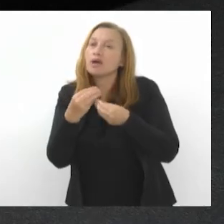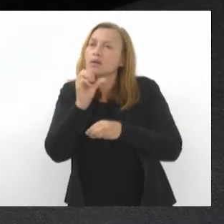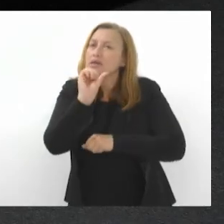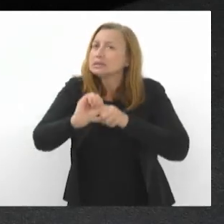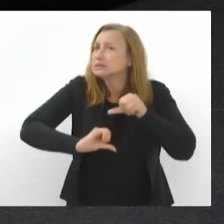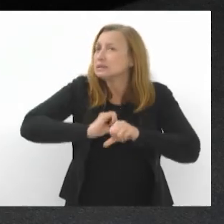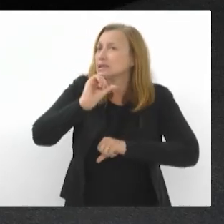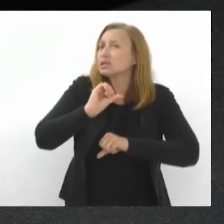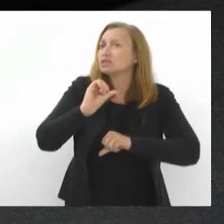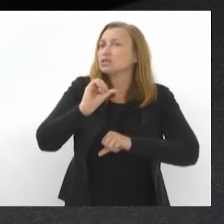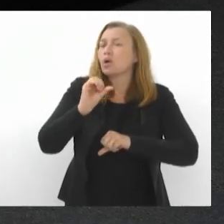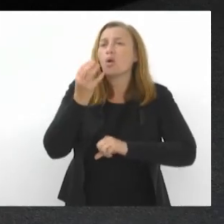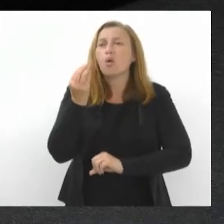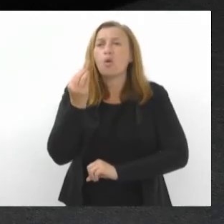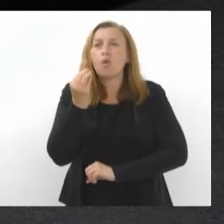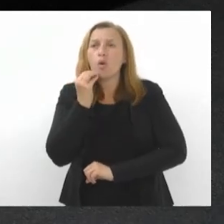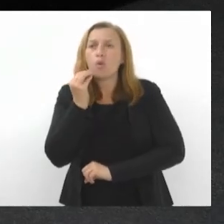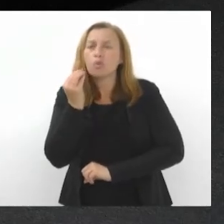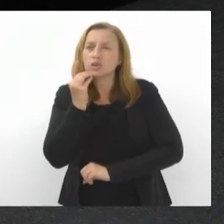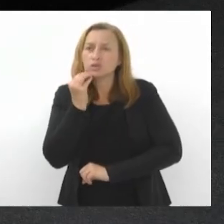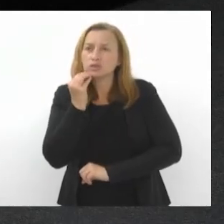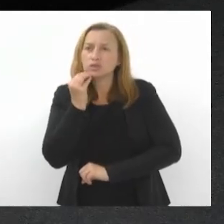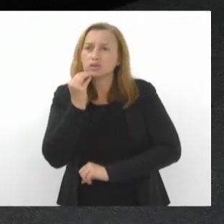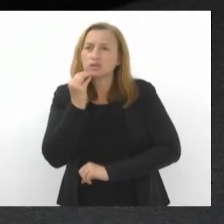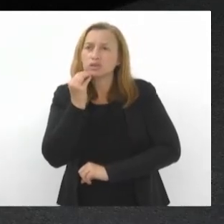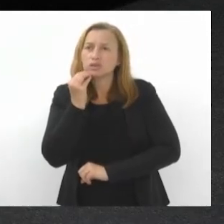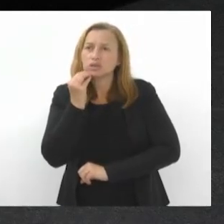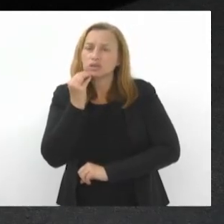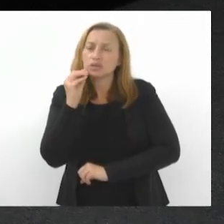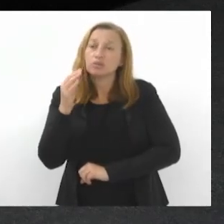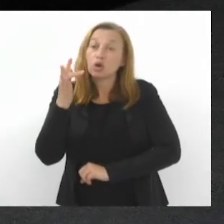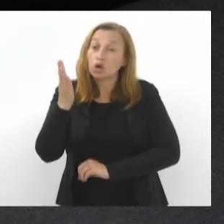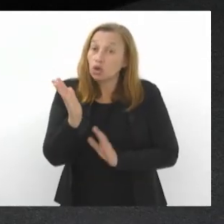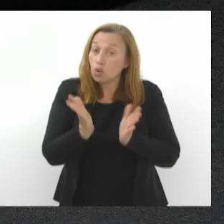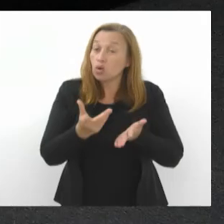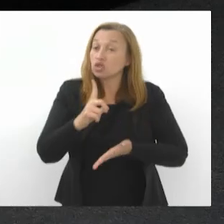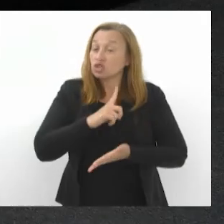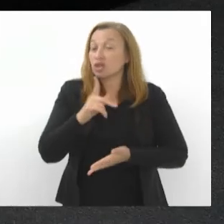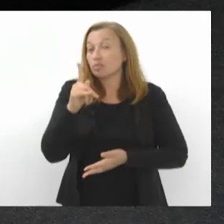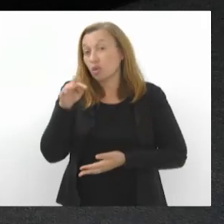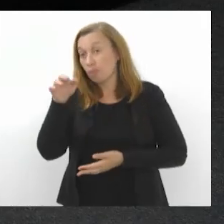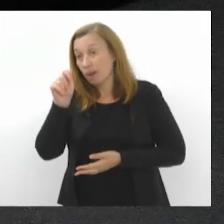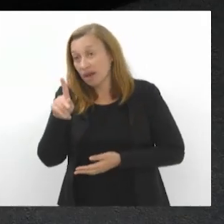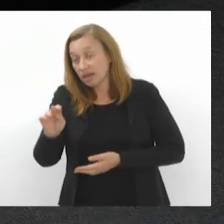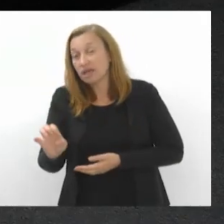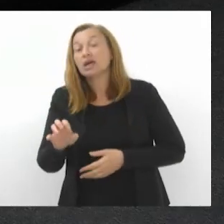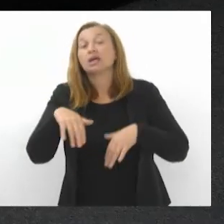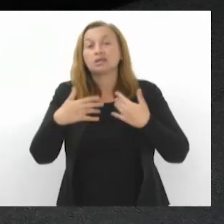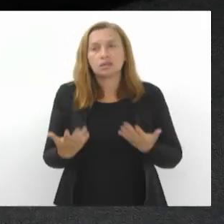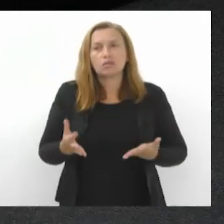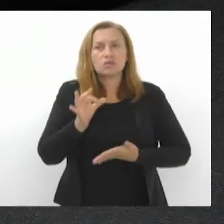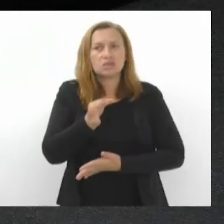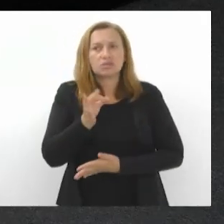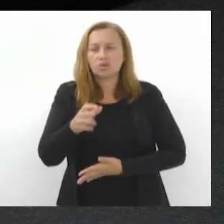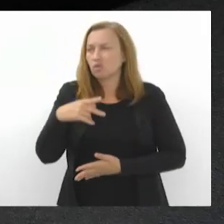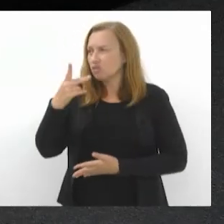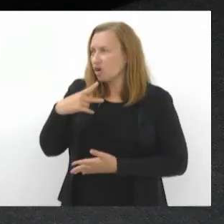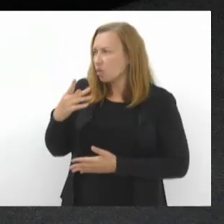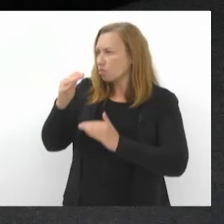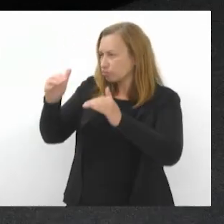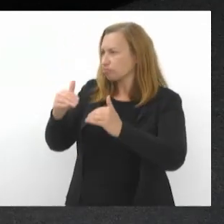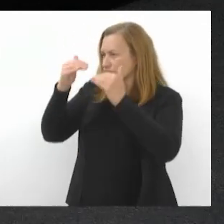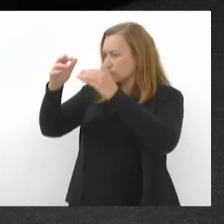transformar em oportunidade essa previsão que hoje tem no Propag. Então, exatamente como colocou Vossa